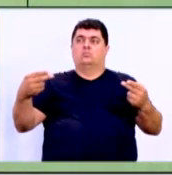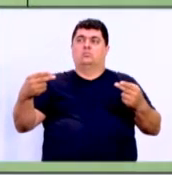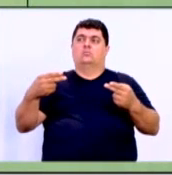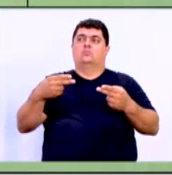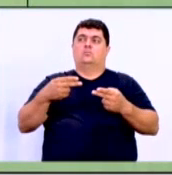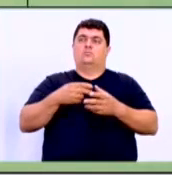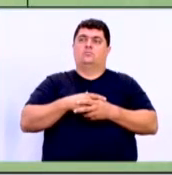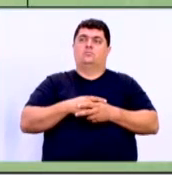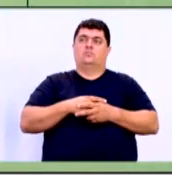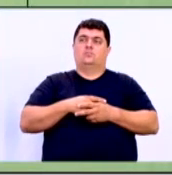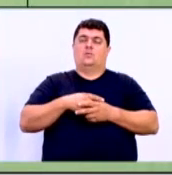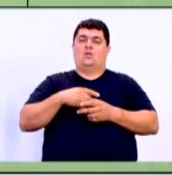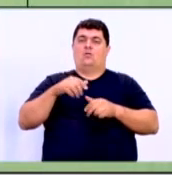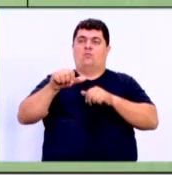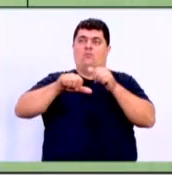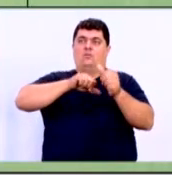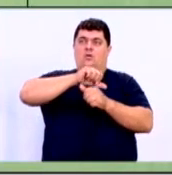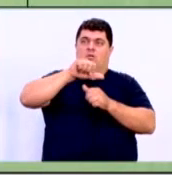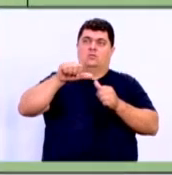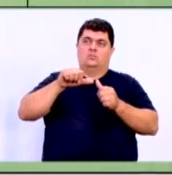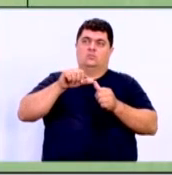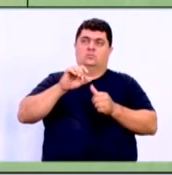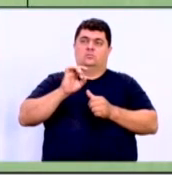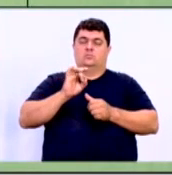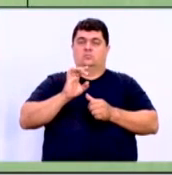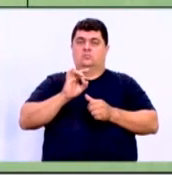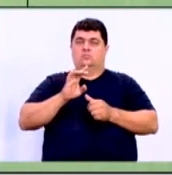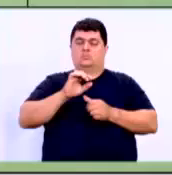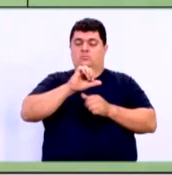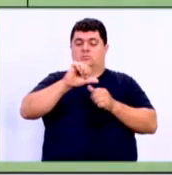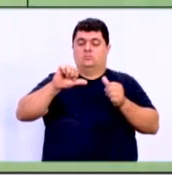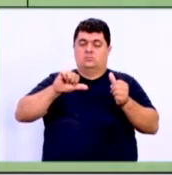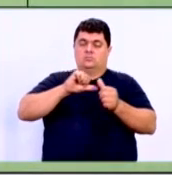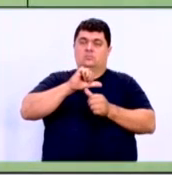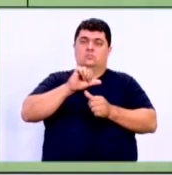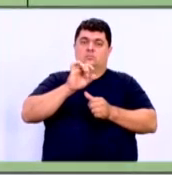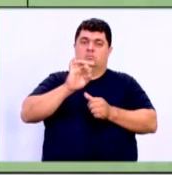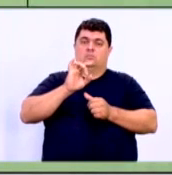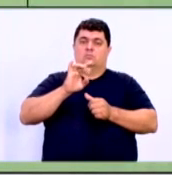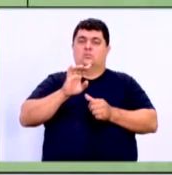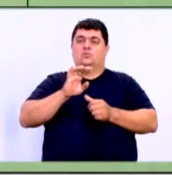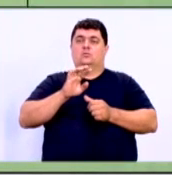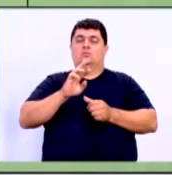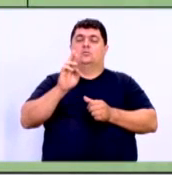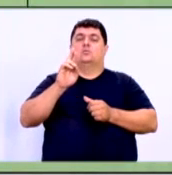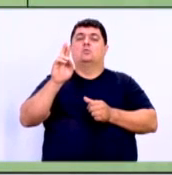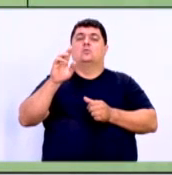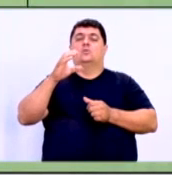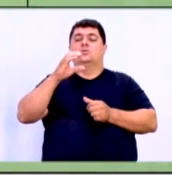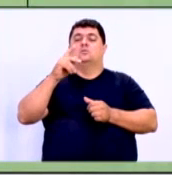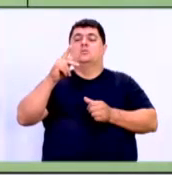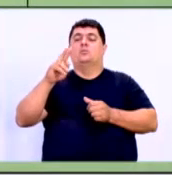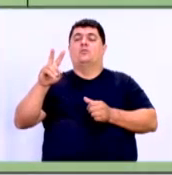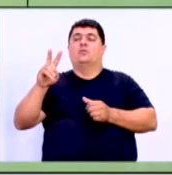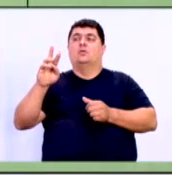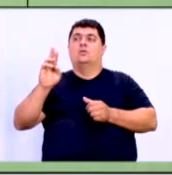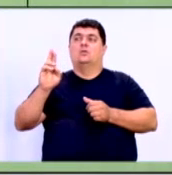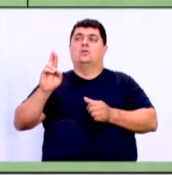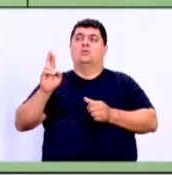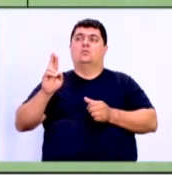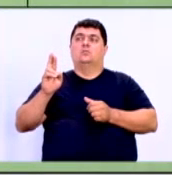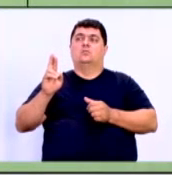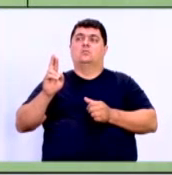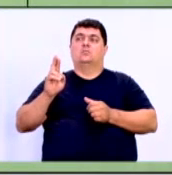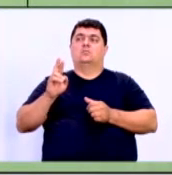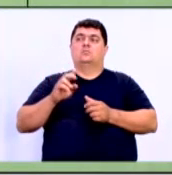de custeio variável. O que eu disse? Custeio variável. Quem é o CPV no